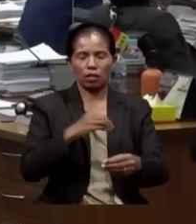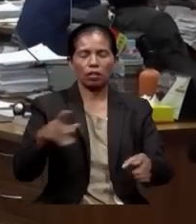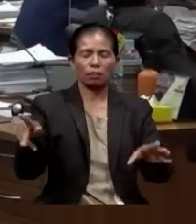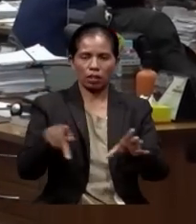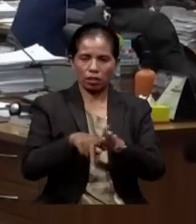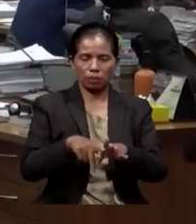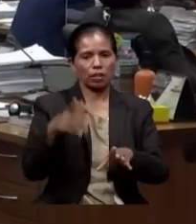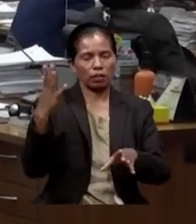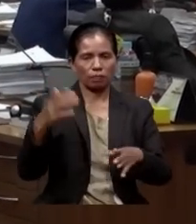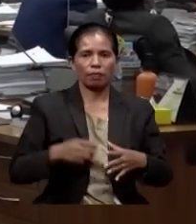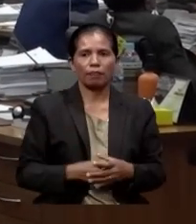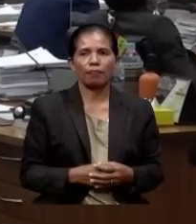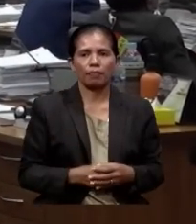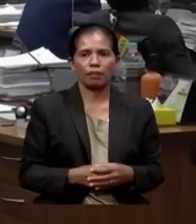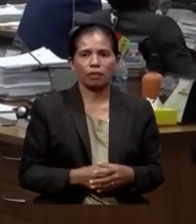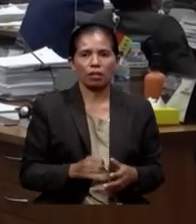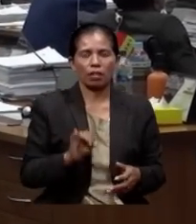ban. De agora